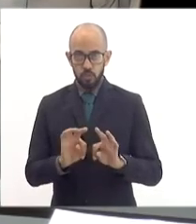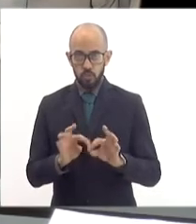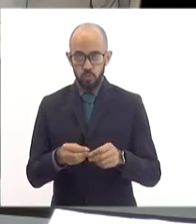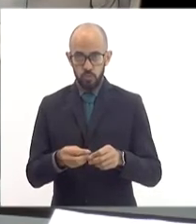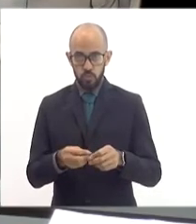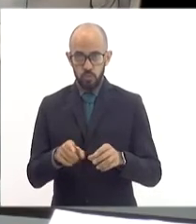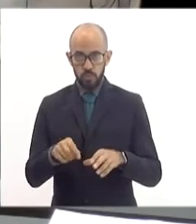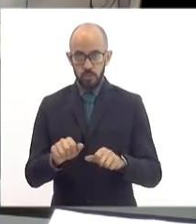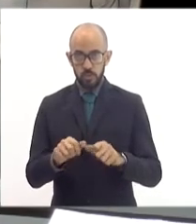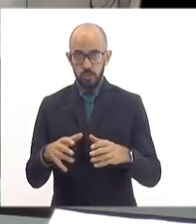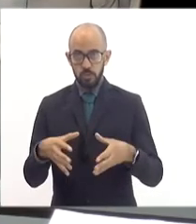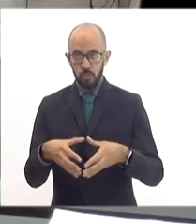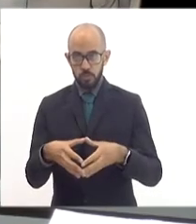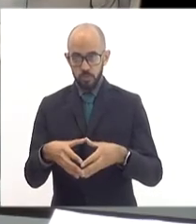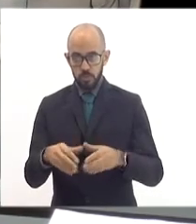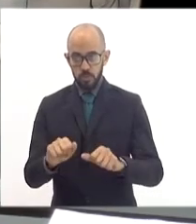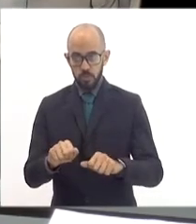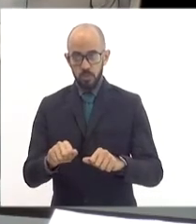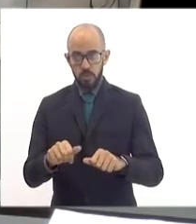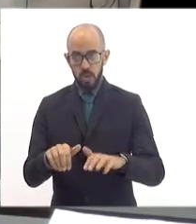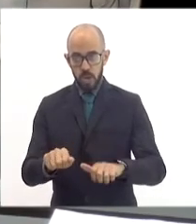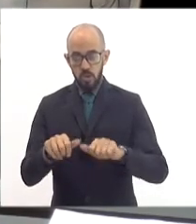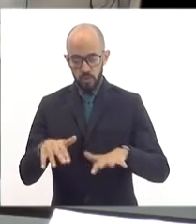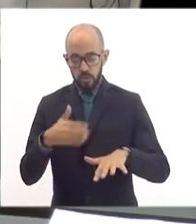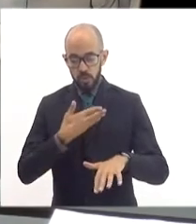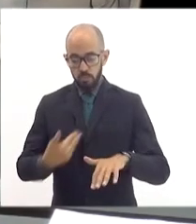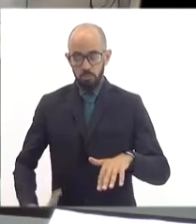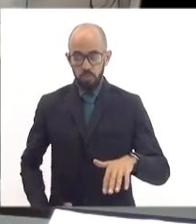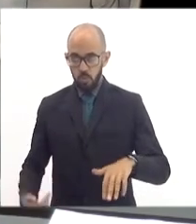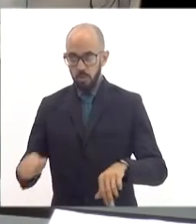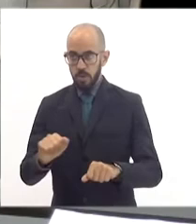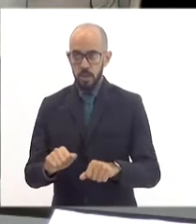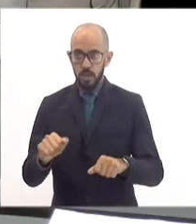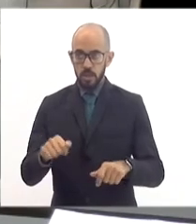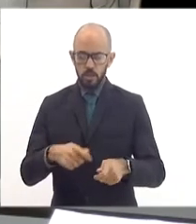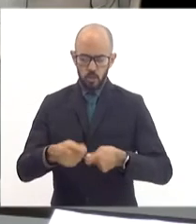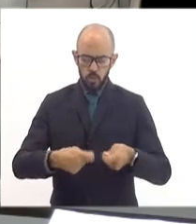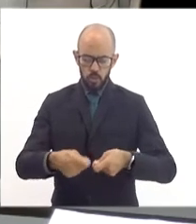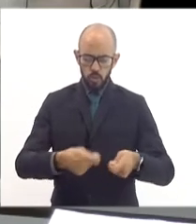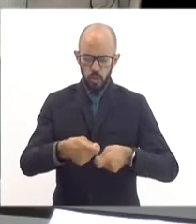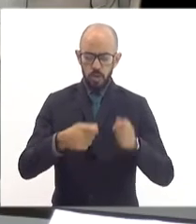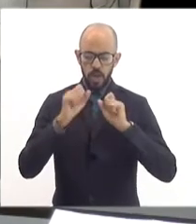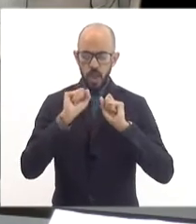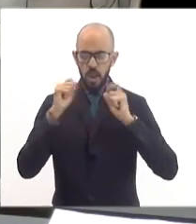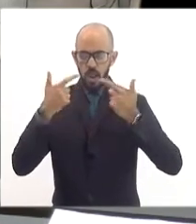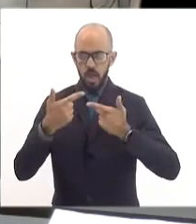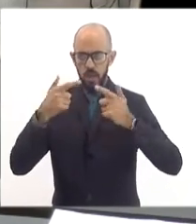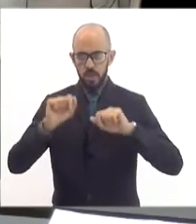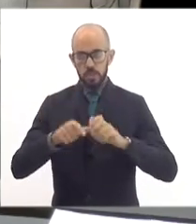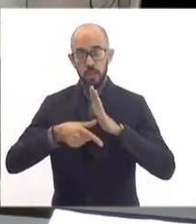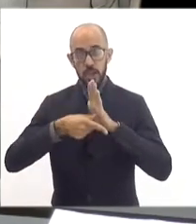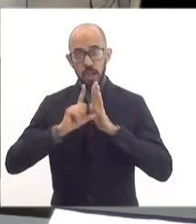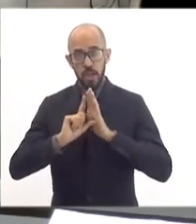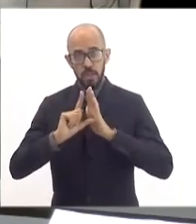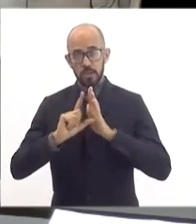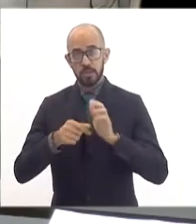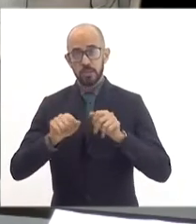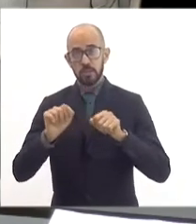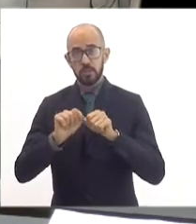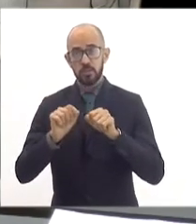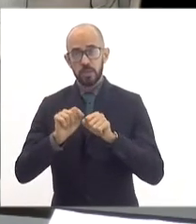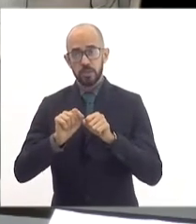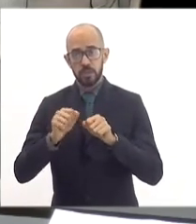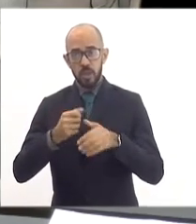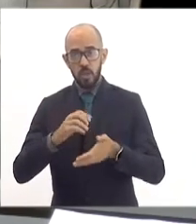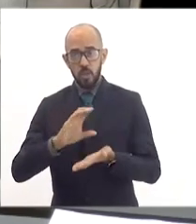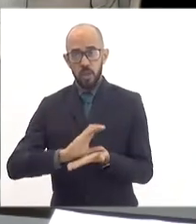na Comissão de Orçamento, Finanças, Fiscalização Financeira e Controle da Assembleia Legislativa do Estado do Rio de Janeiro, previamente à realização do